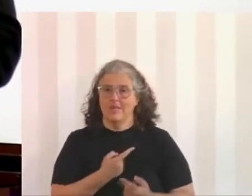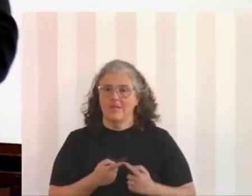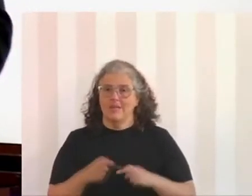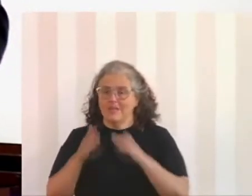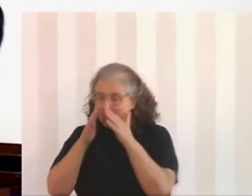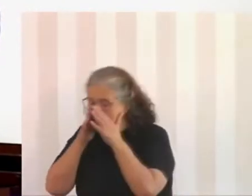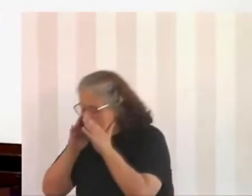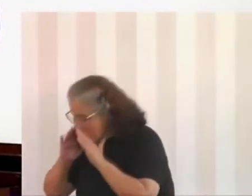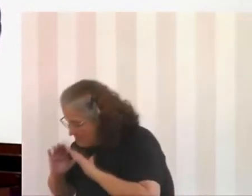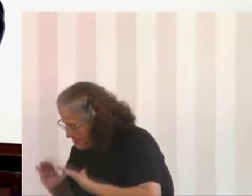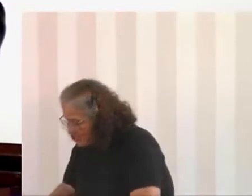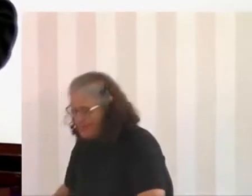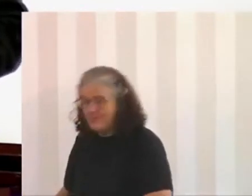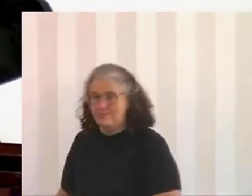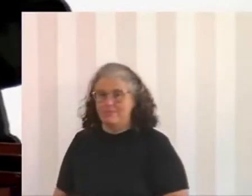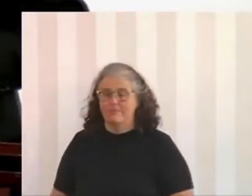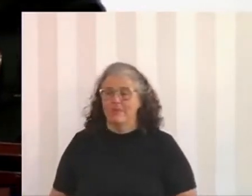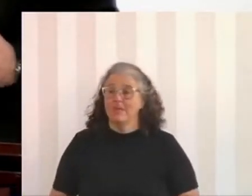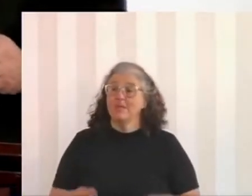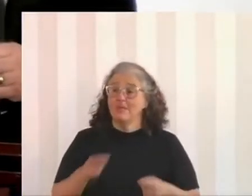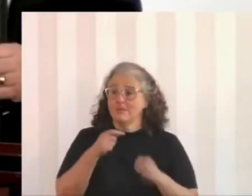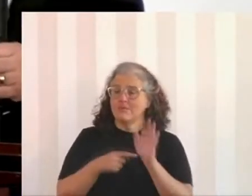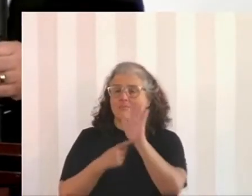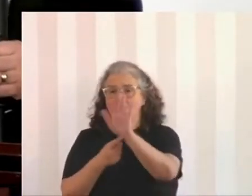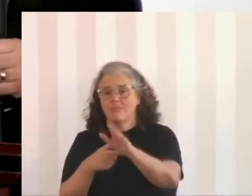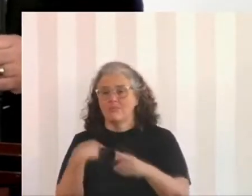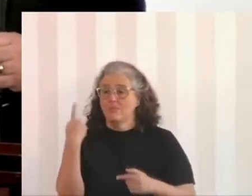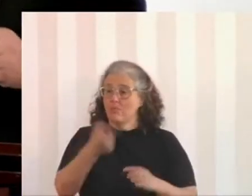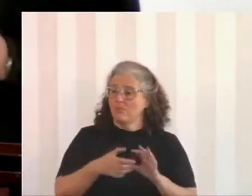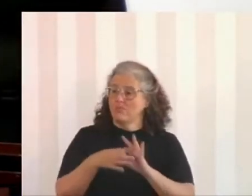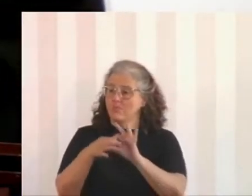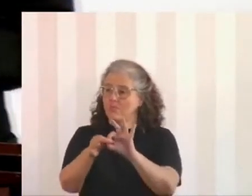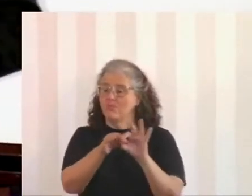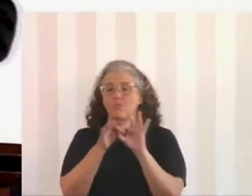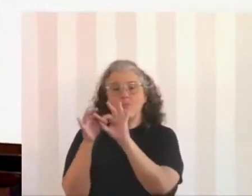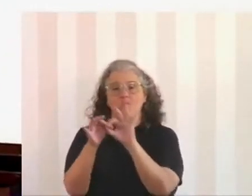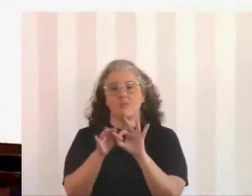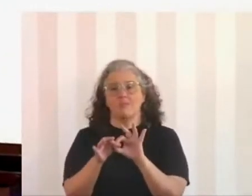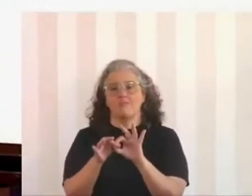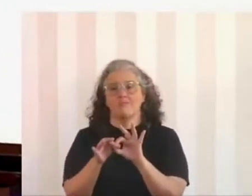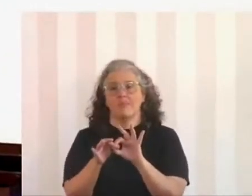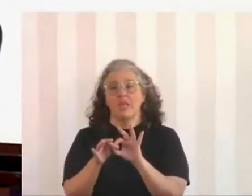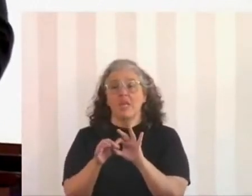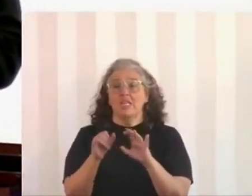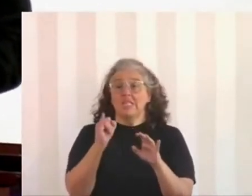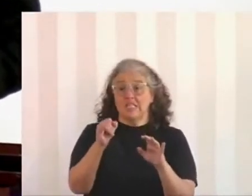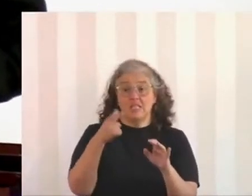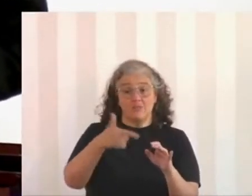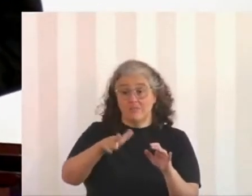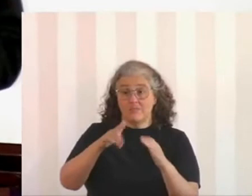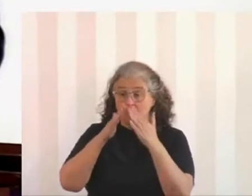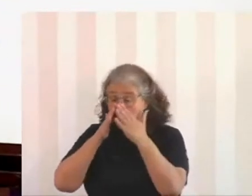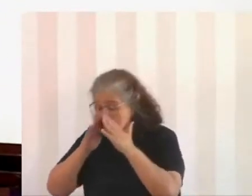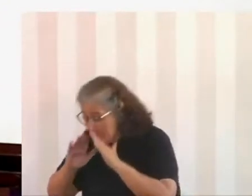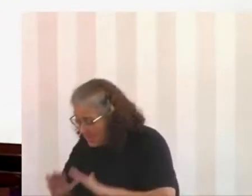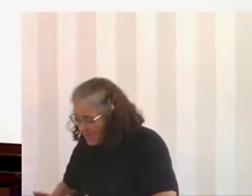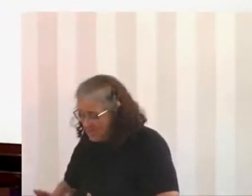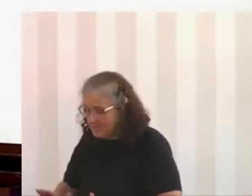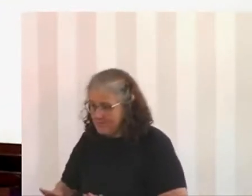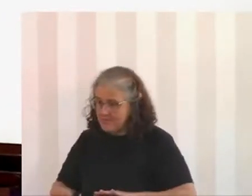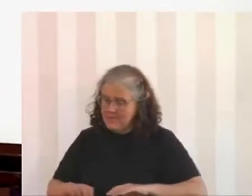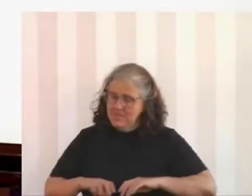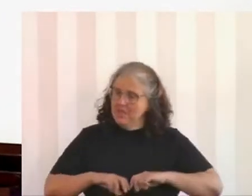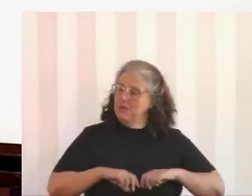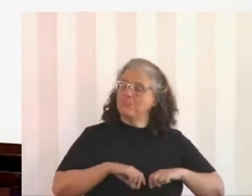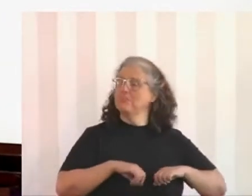temos uns com os outros, porque se não há humildade, há vanglória, se não há humildade, há de